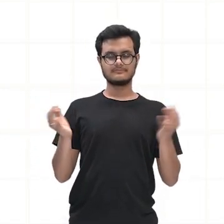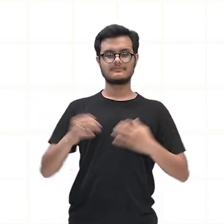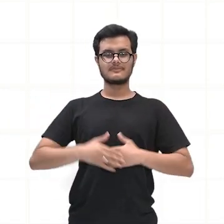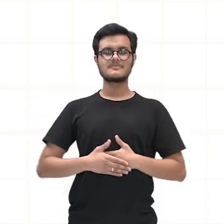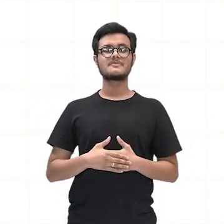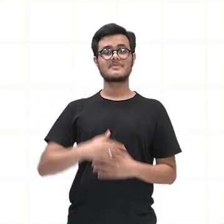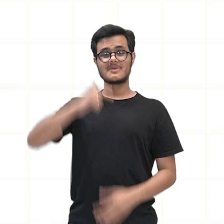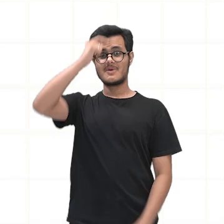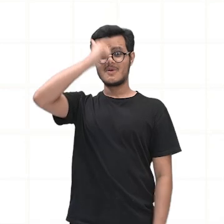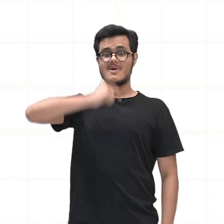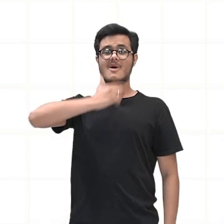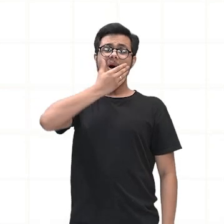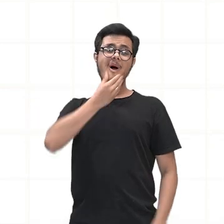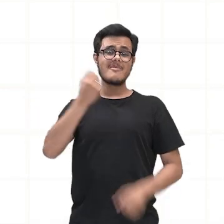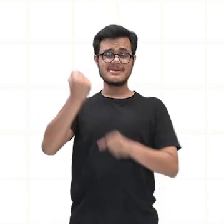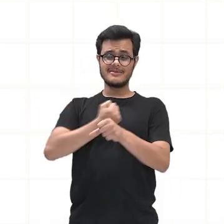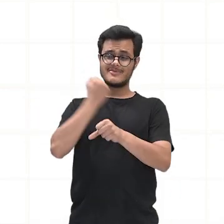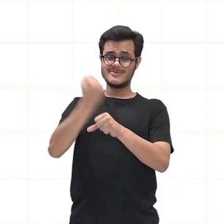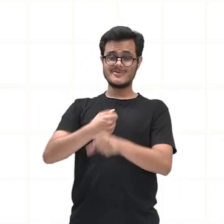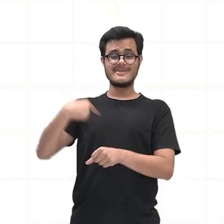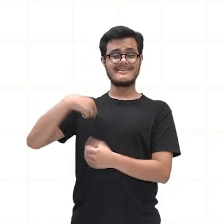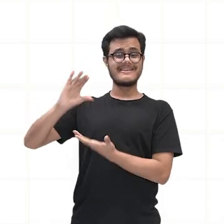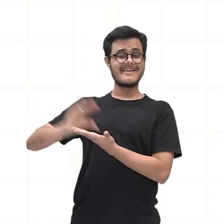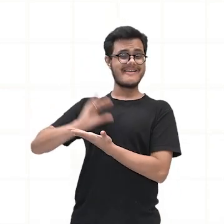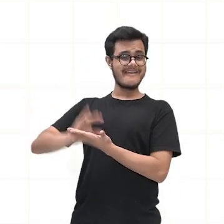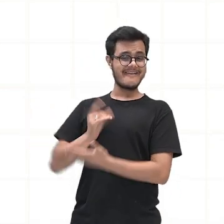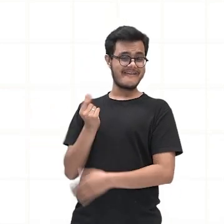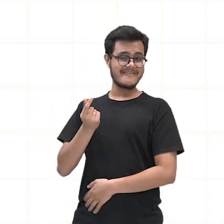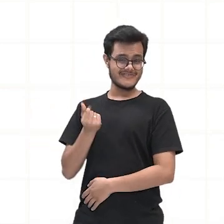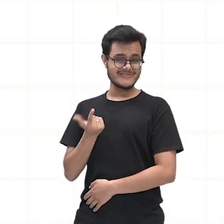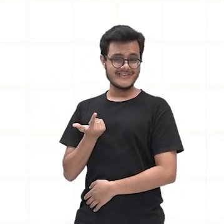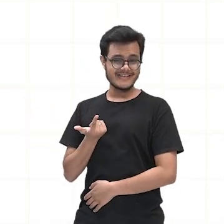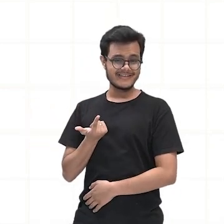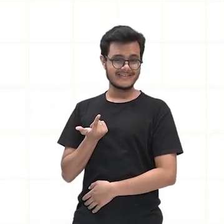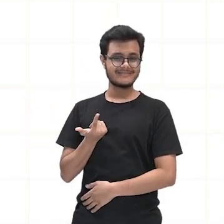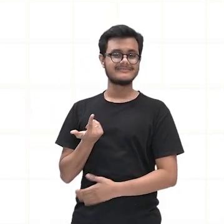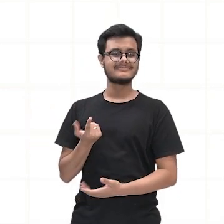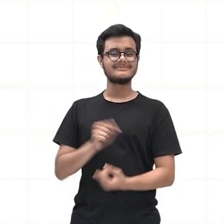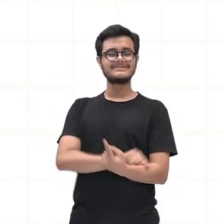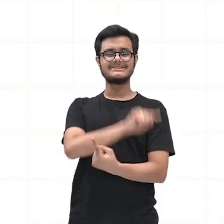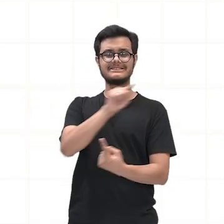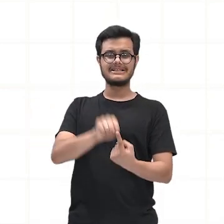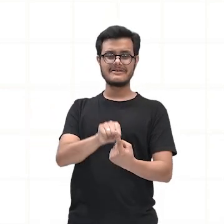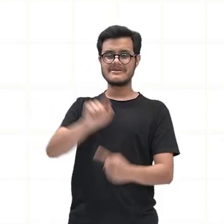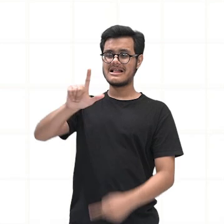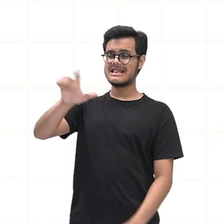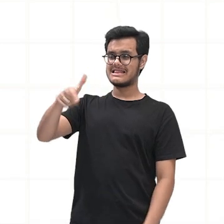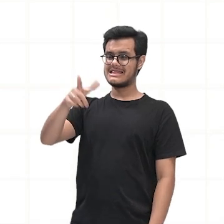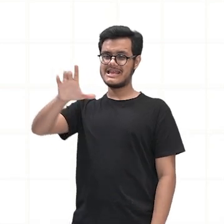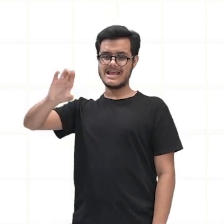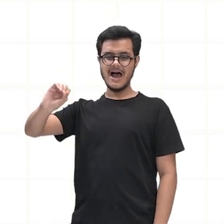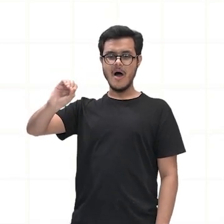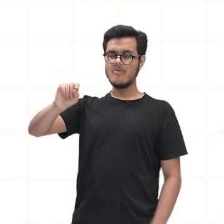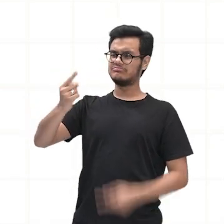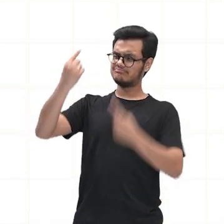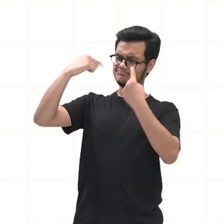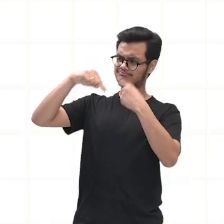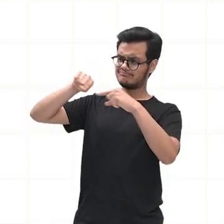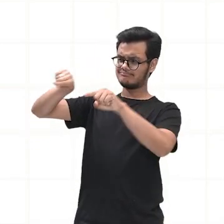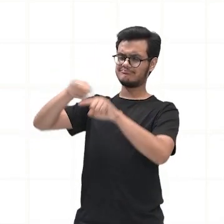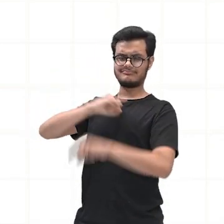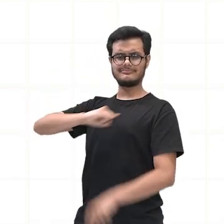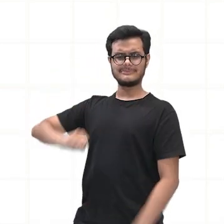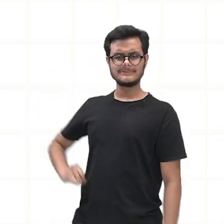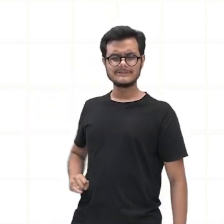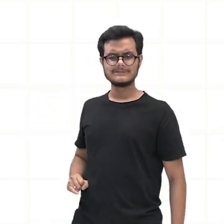eram eles que faziam essas imagens, né? E tinham como objetivo derrubar o governo imperial da época, que estava